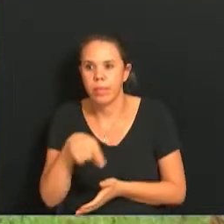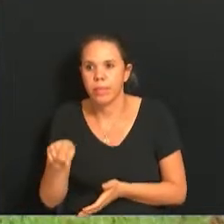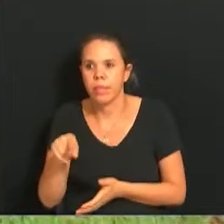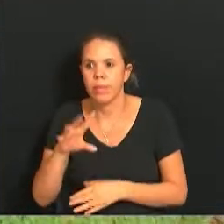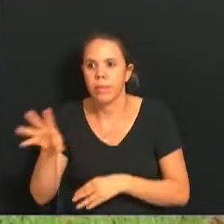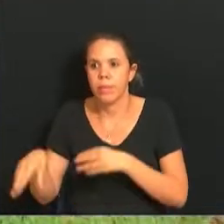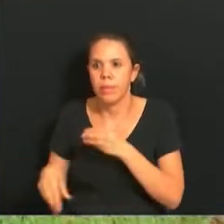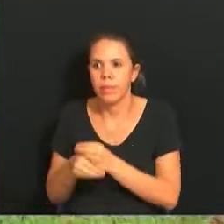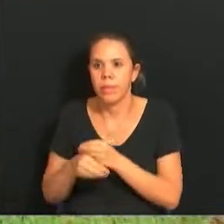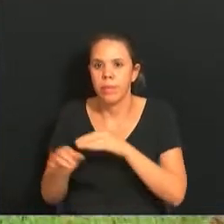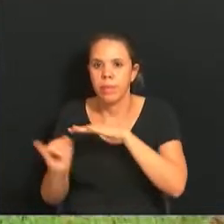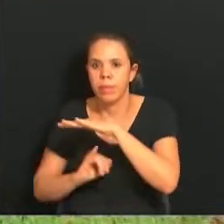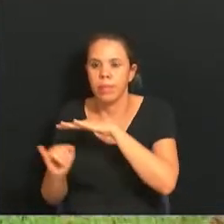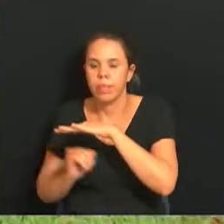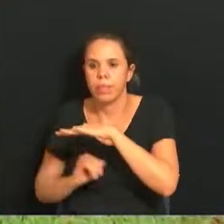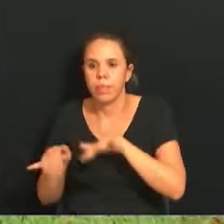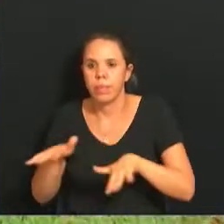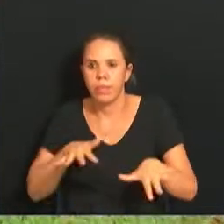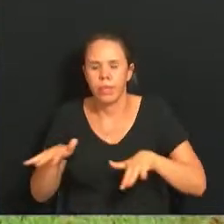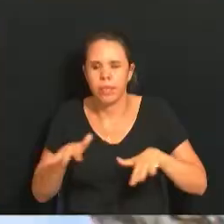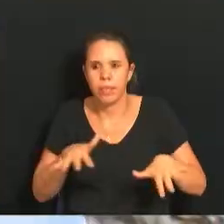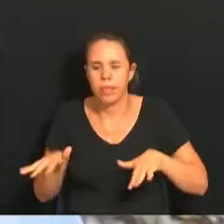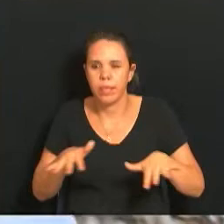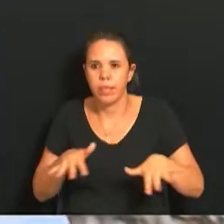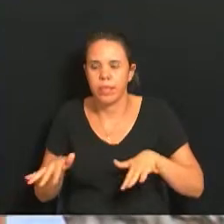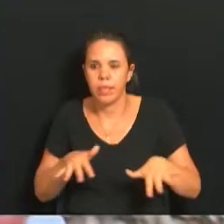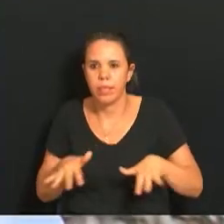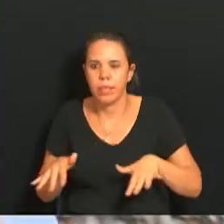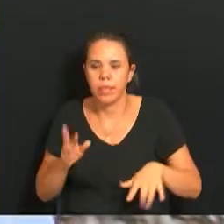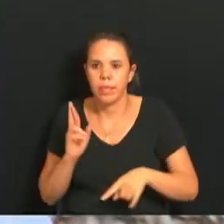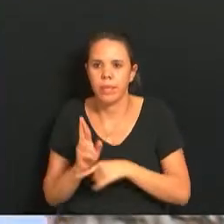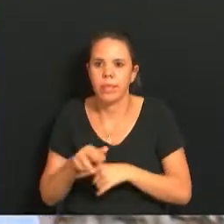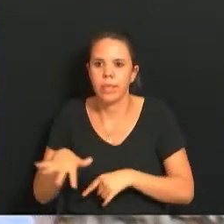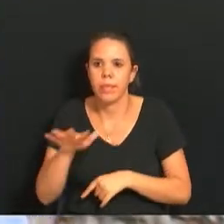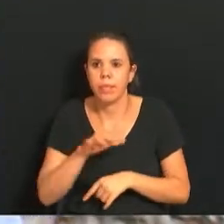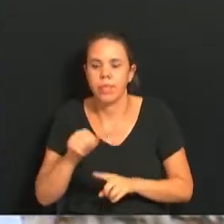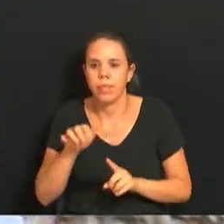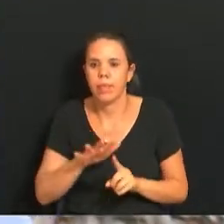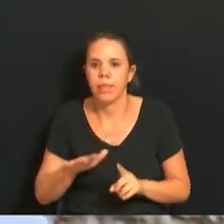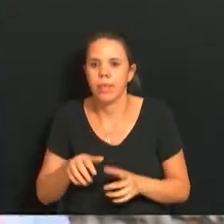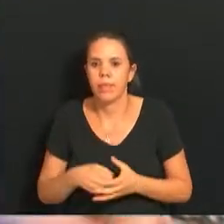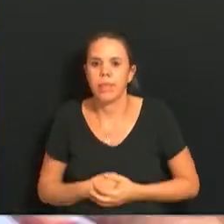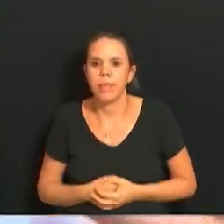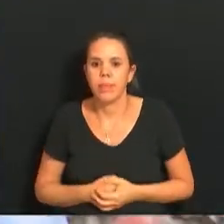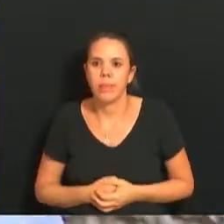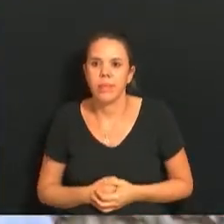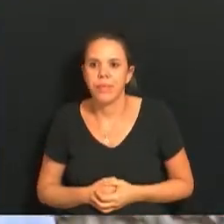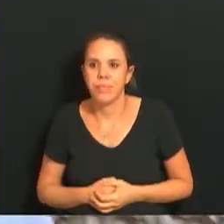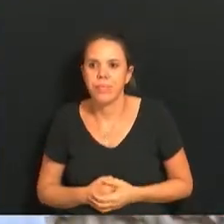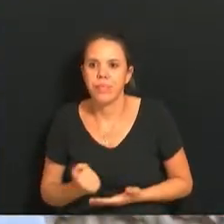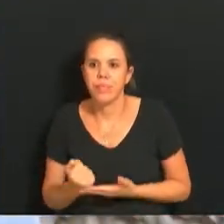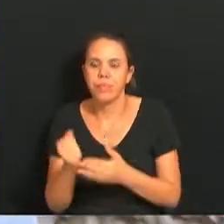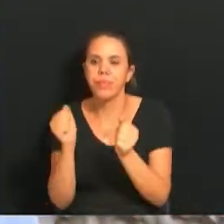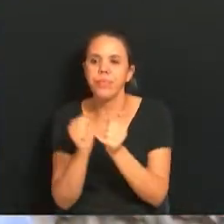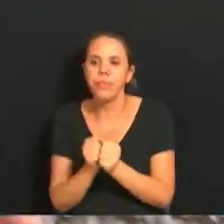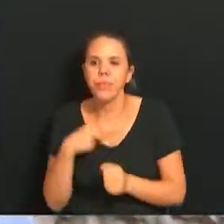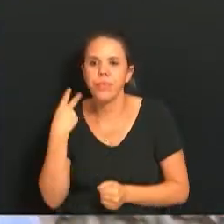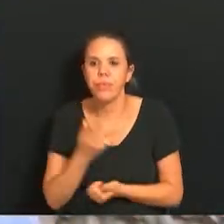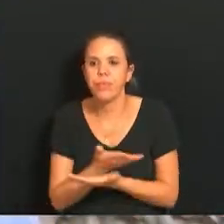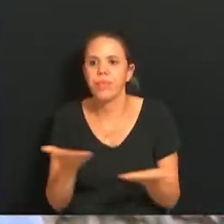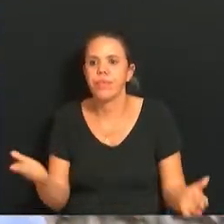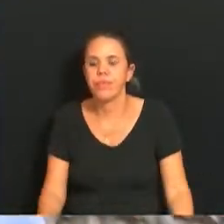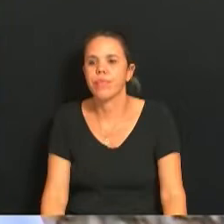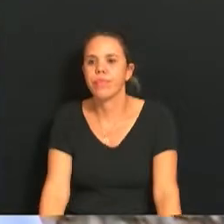incluir entidades, movimentos, representações da sociedade civil para, junto com os vereadores, juntos